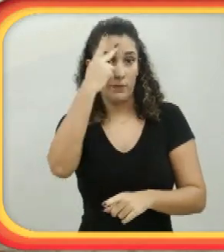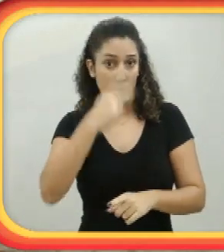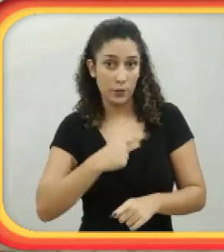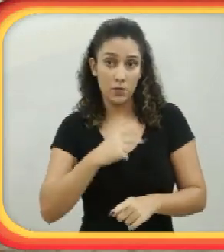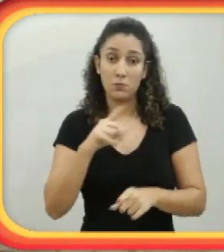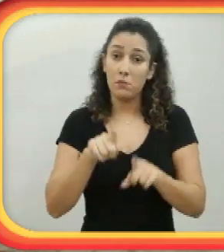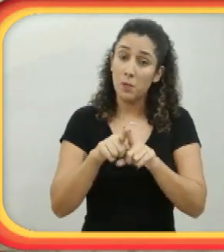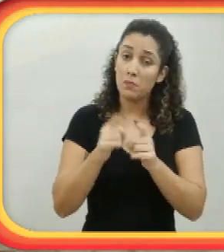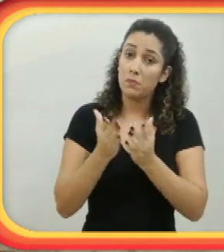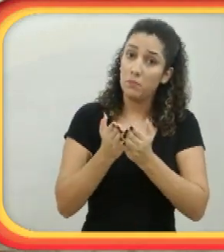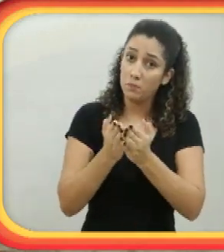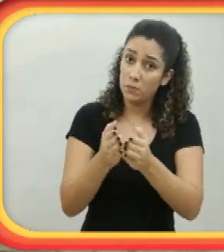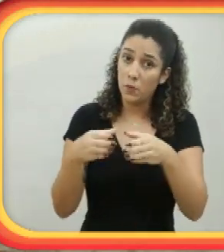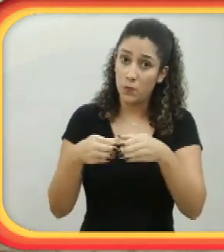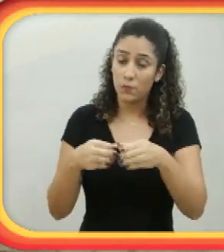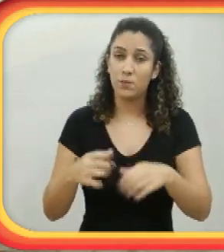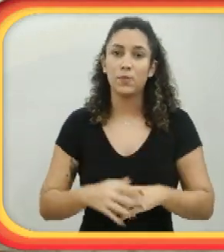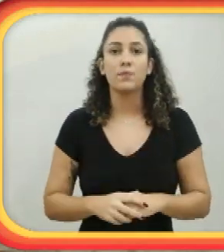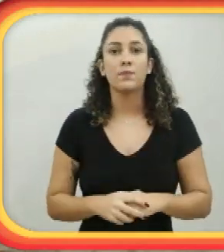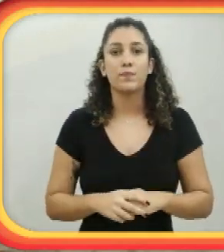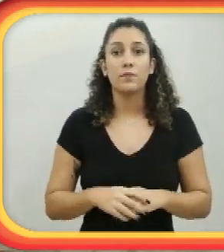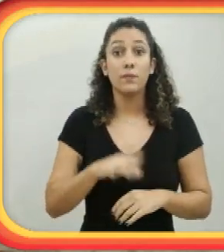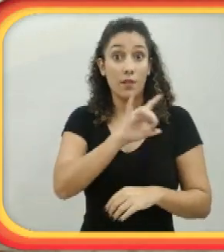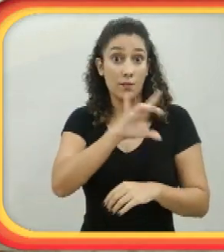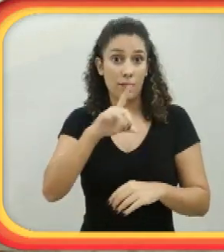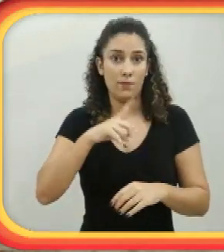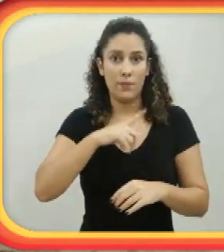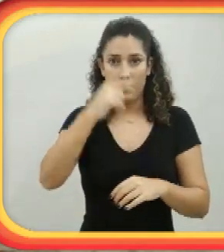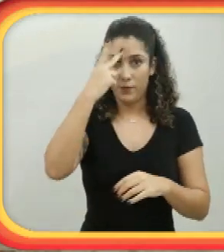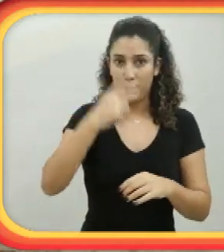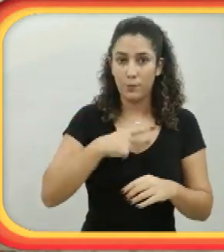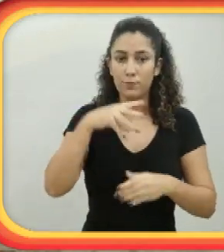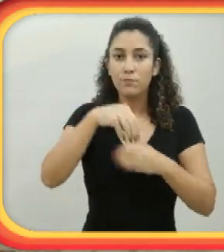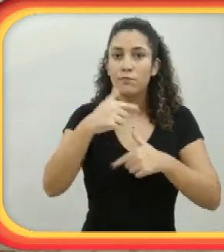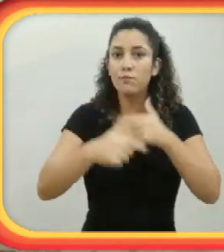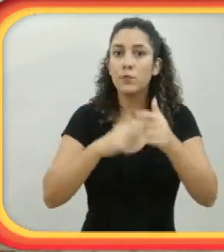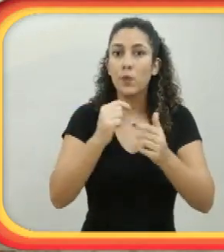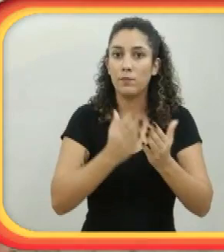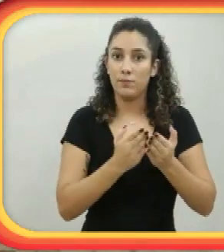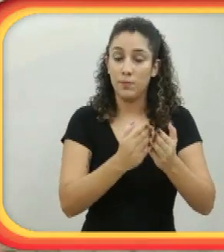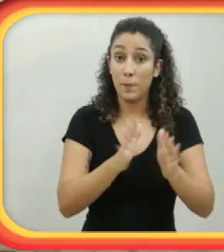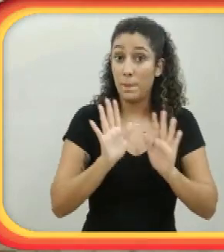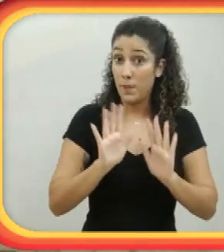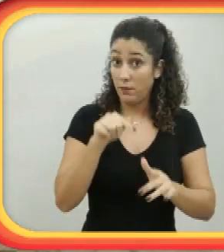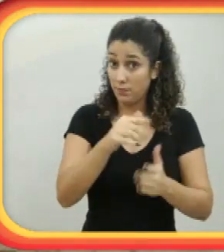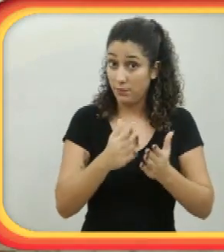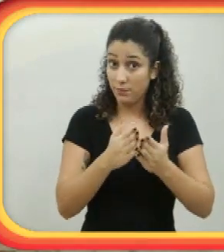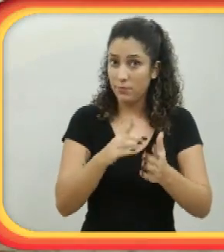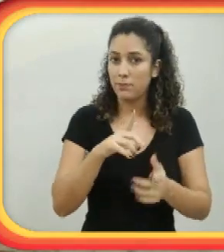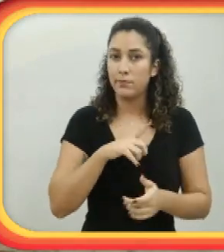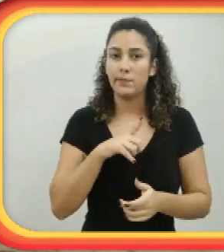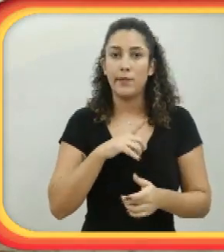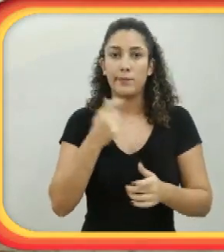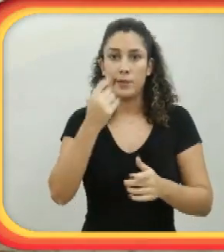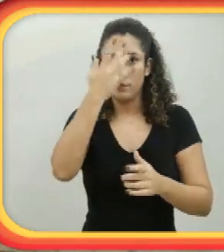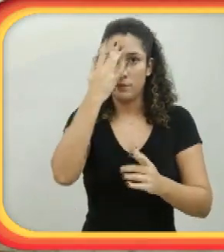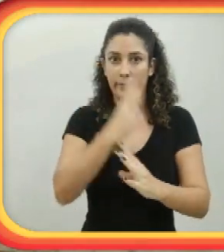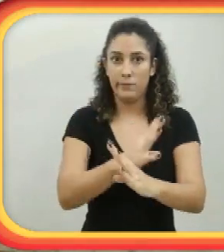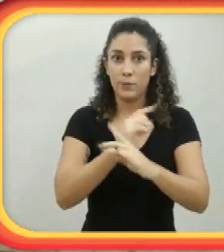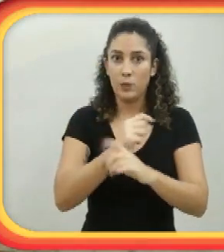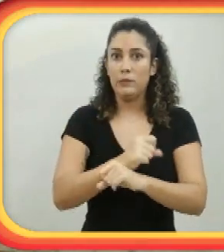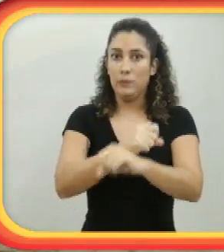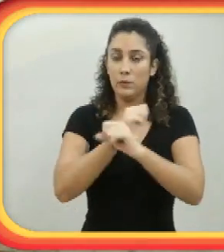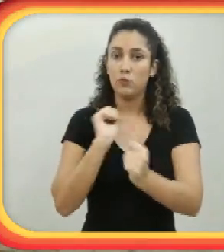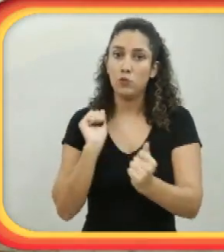o respeito, a integração na canoa, a individualidade e o grupo. Cada indivíduo tem uma